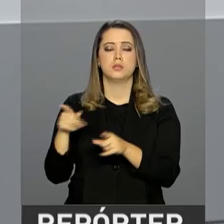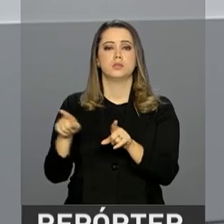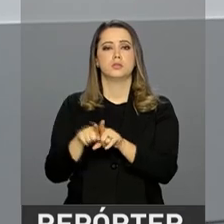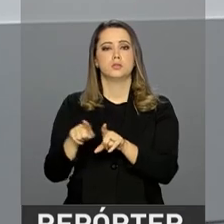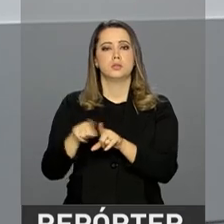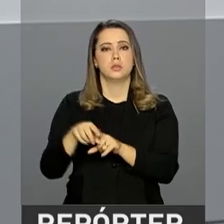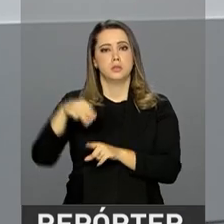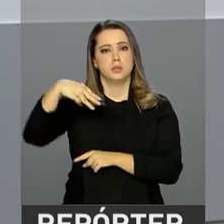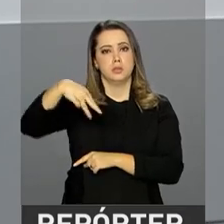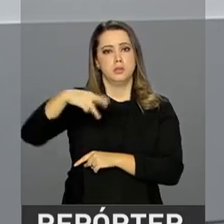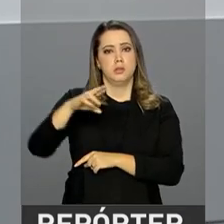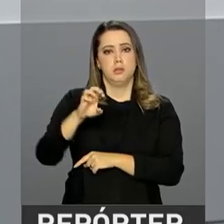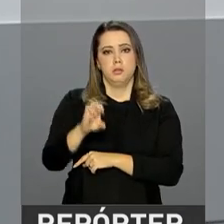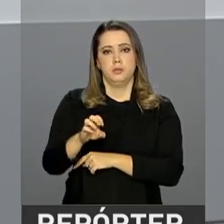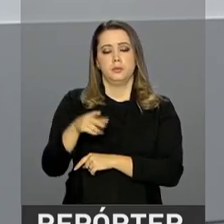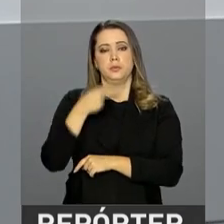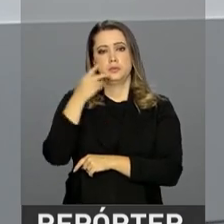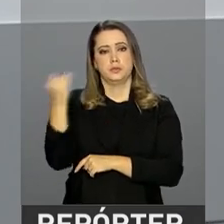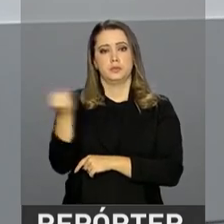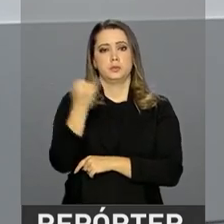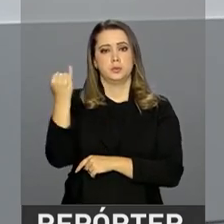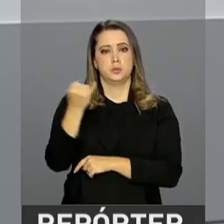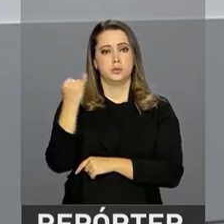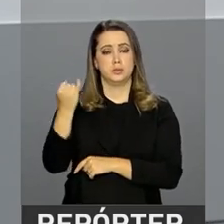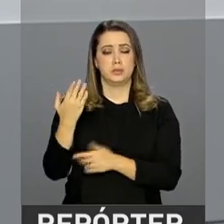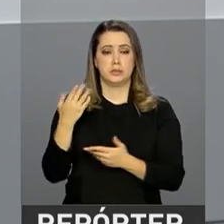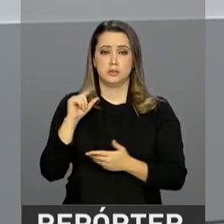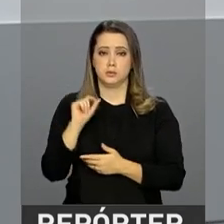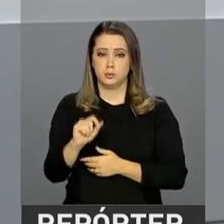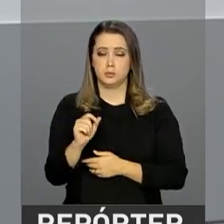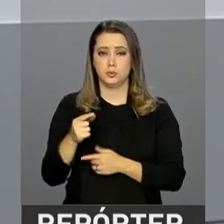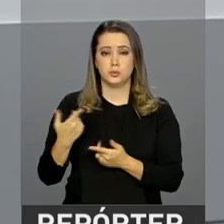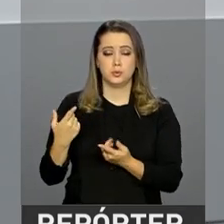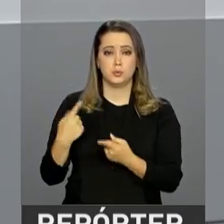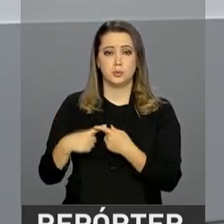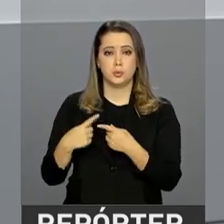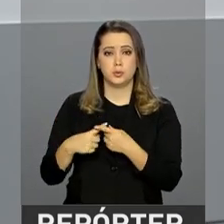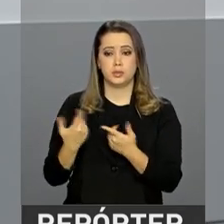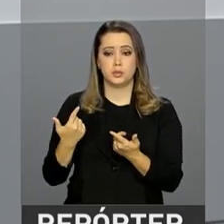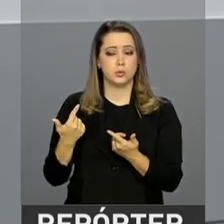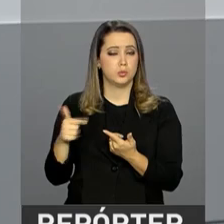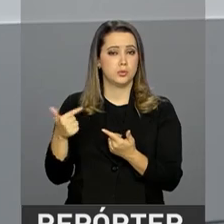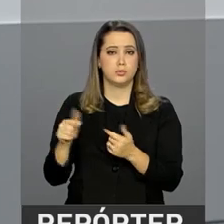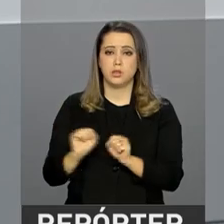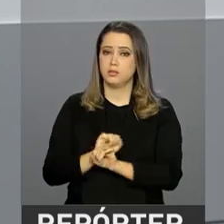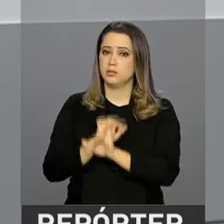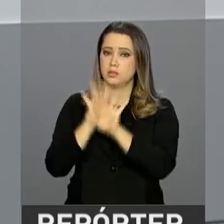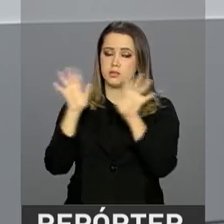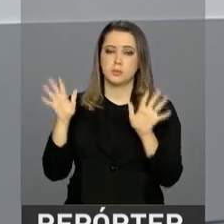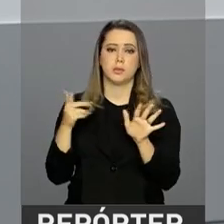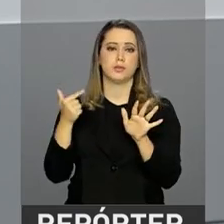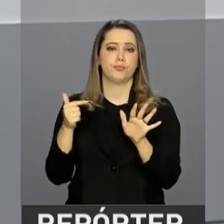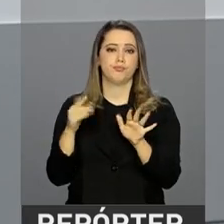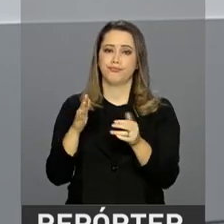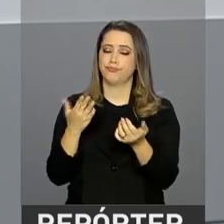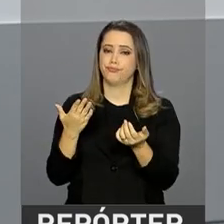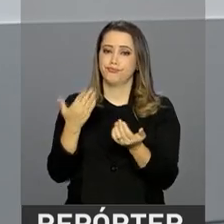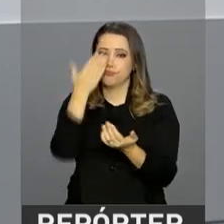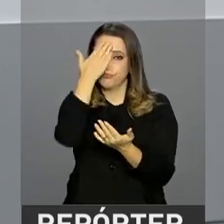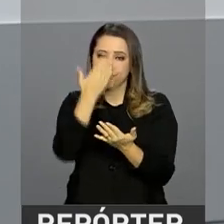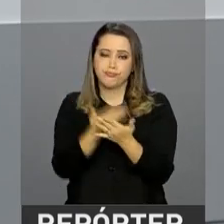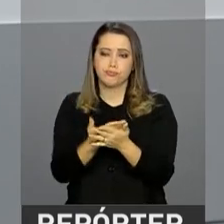Relações Exteriores ressaltaram no documento que essa decisão impede eleições democráticas, transparentes e